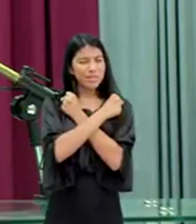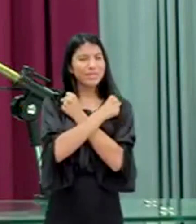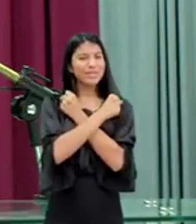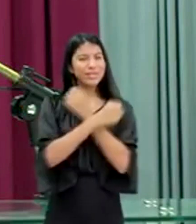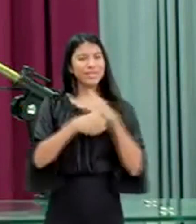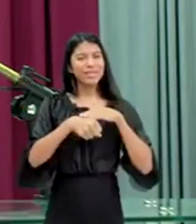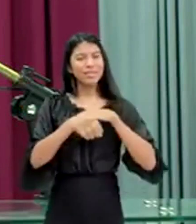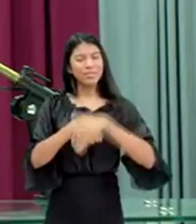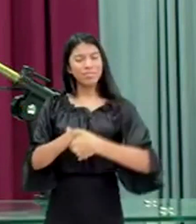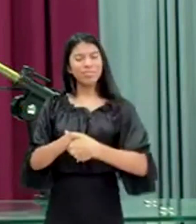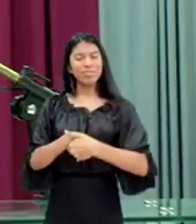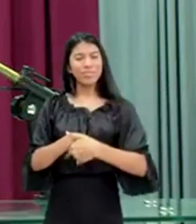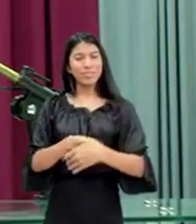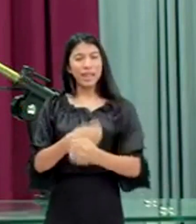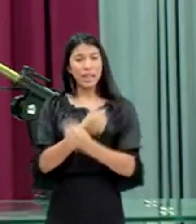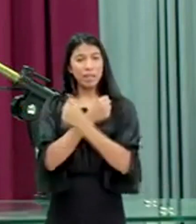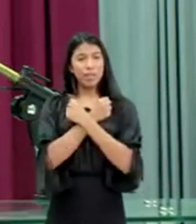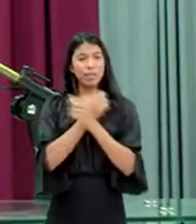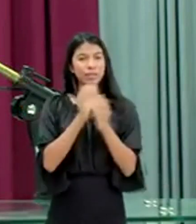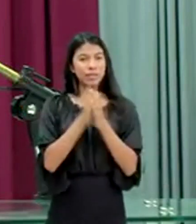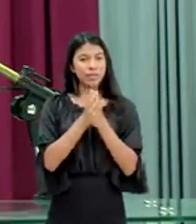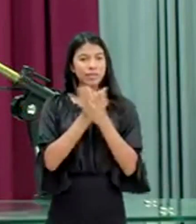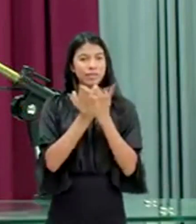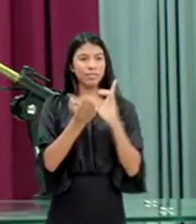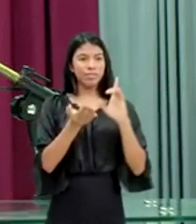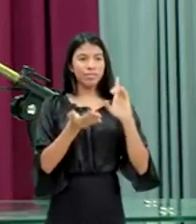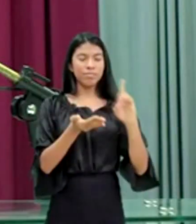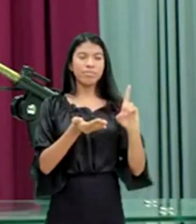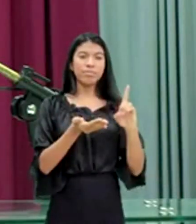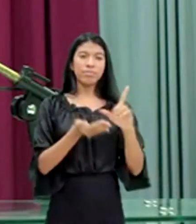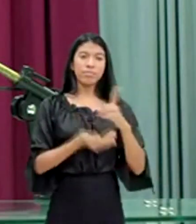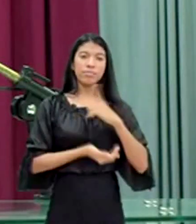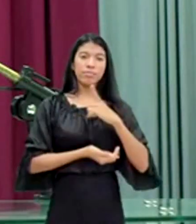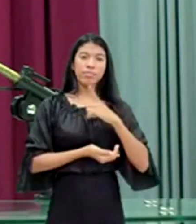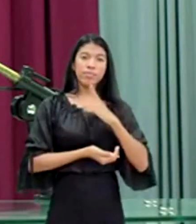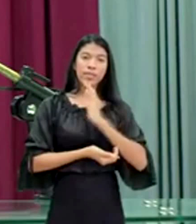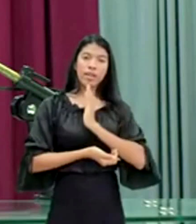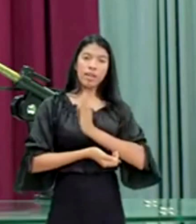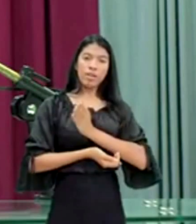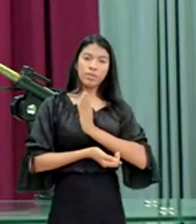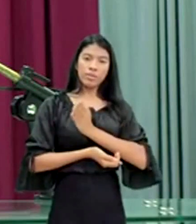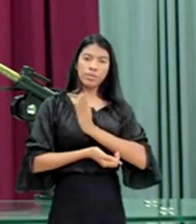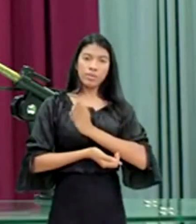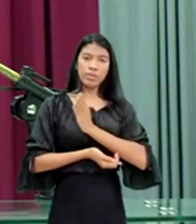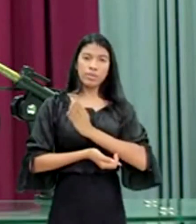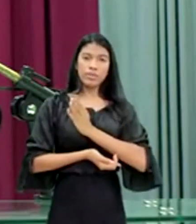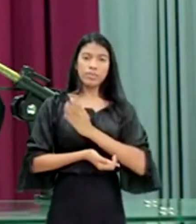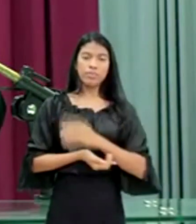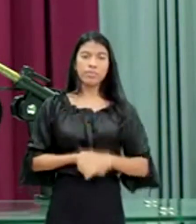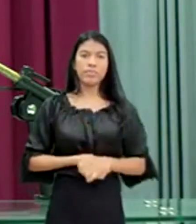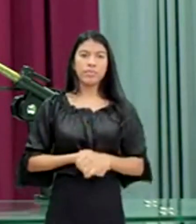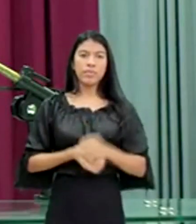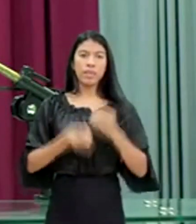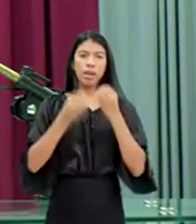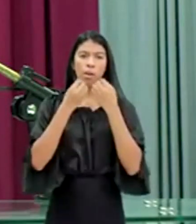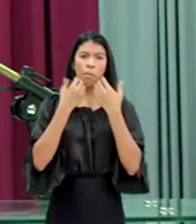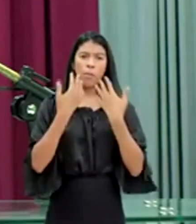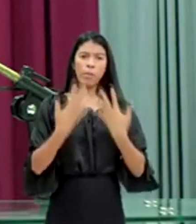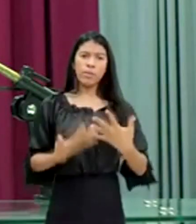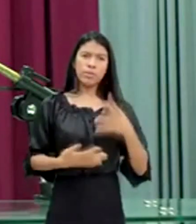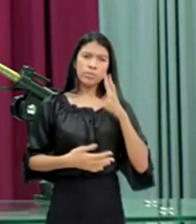noite. Abrace a palavra de Deus, tenha no seu coração a boa, poderosa